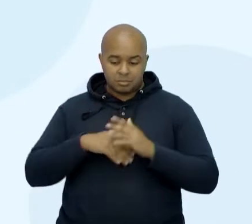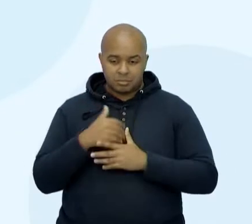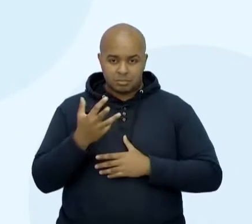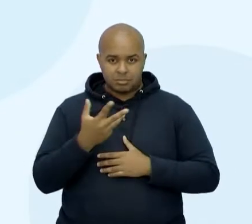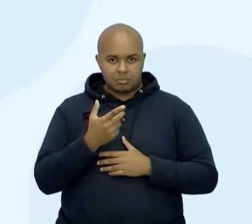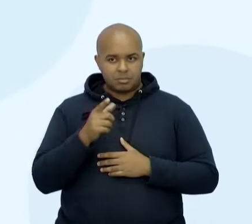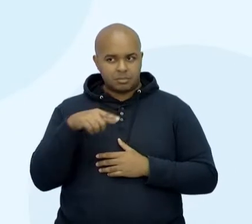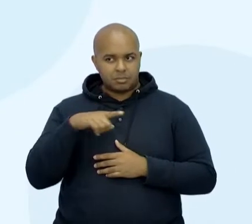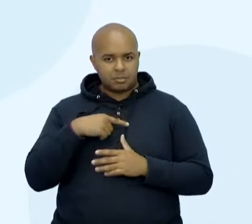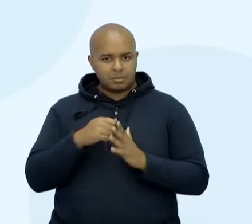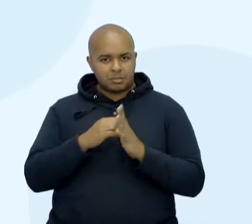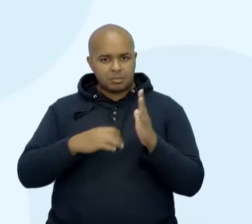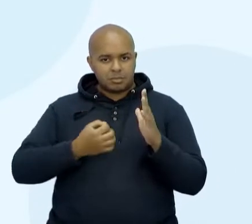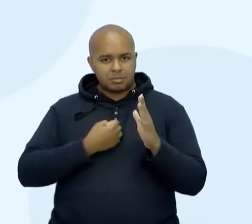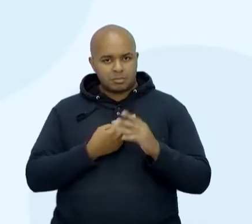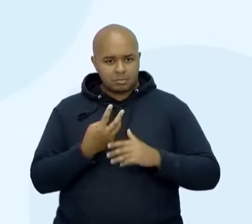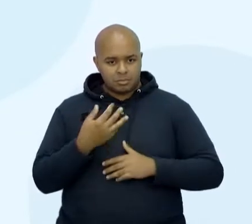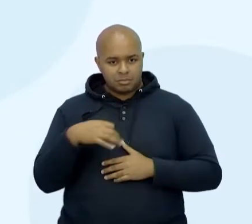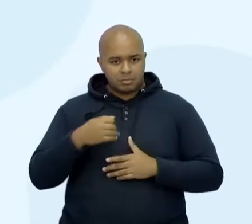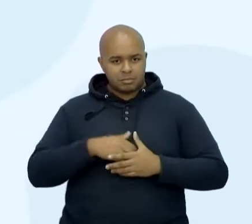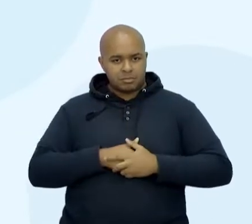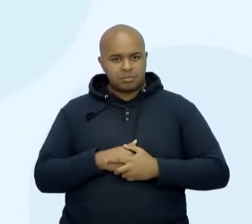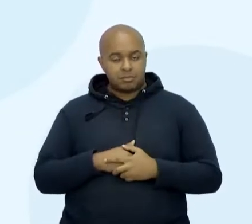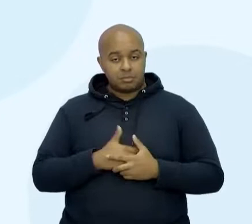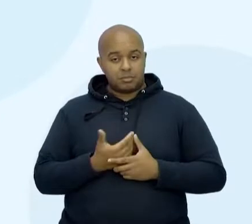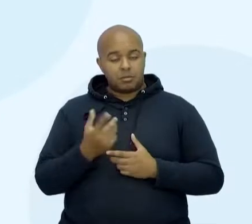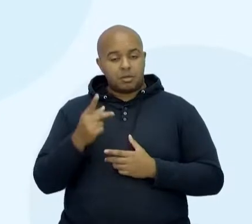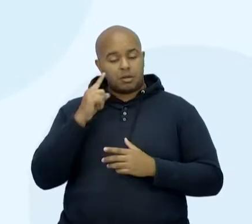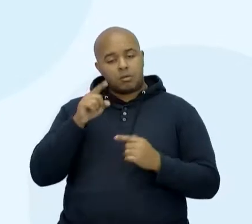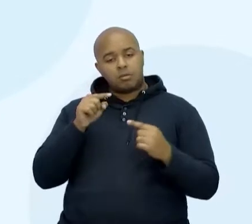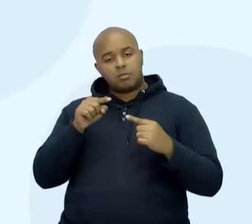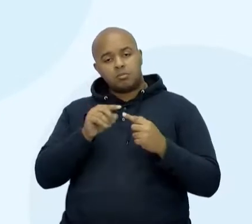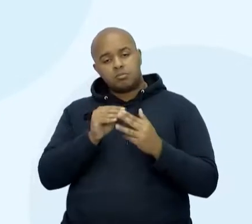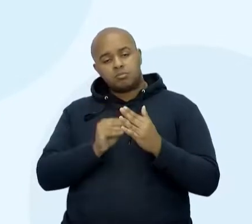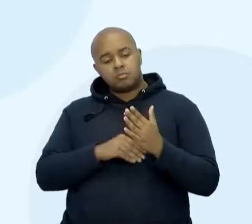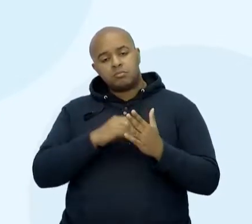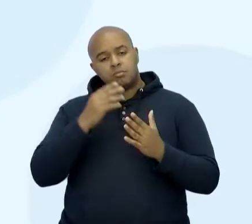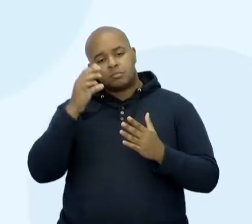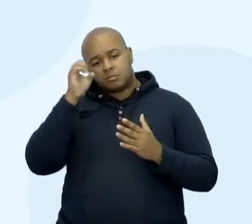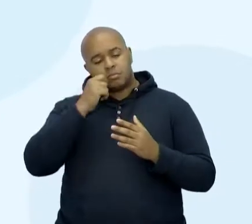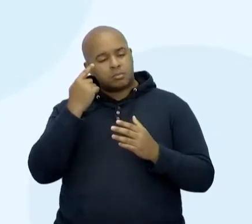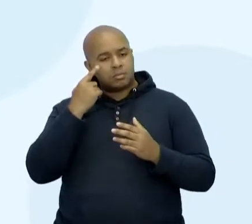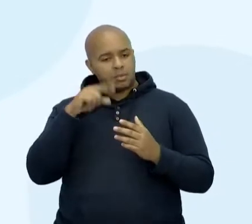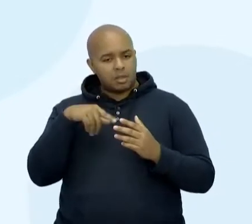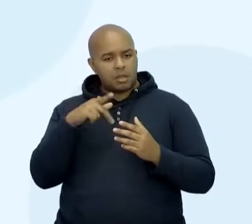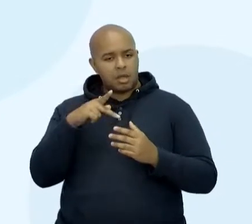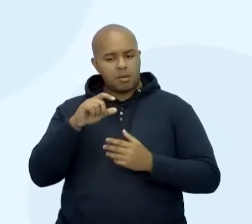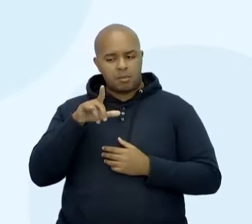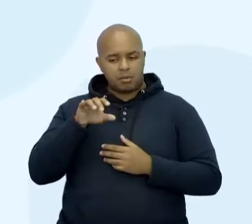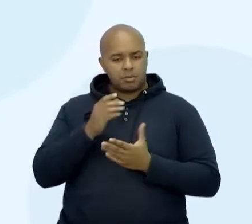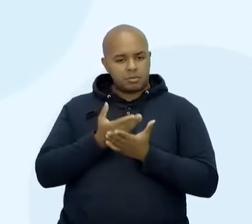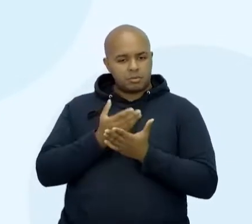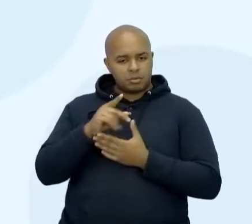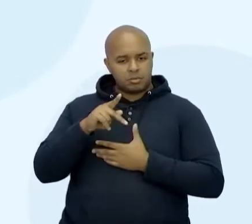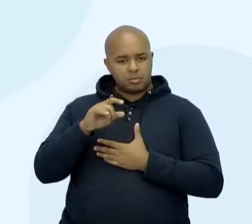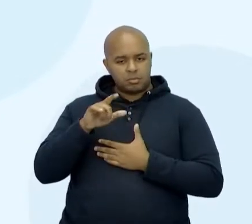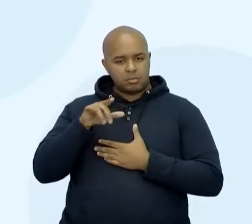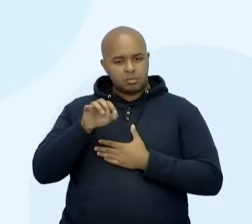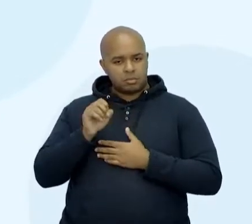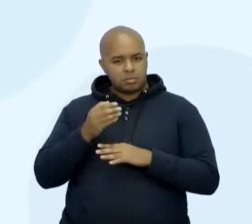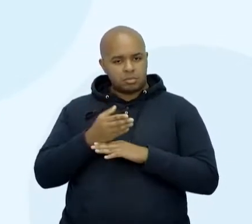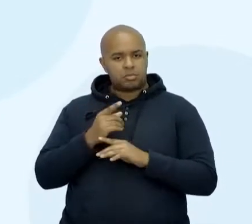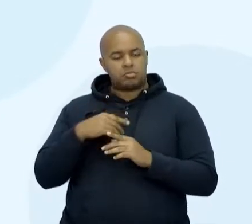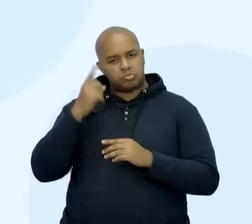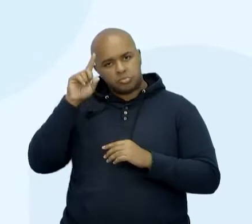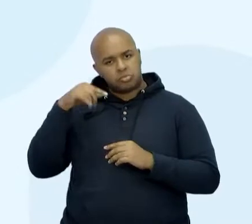aí da atividade 3. Os objetos de conhecimento são os polímeros, né? Polímeros